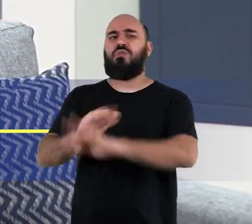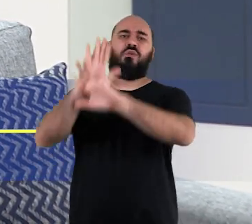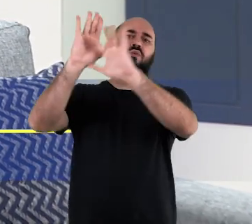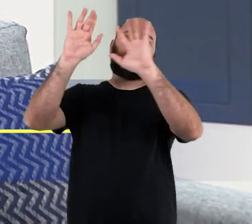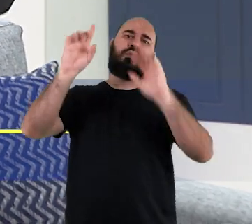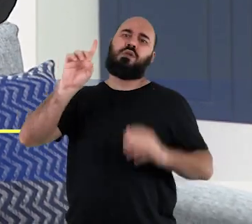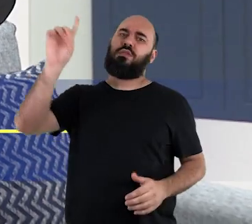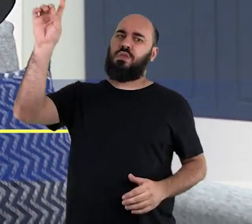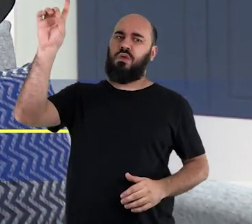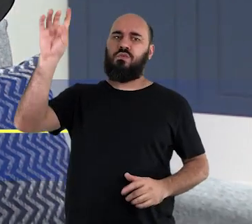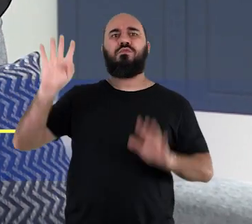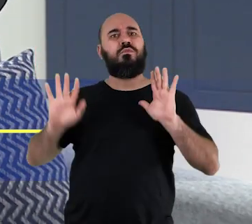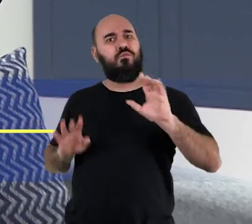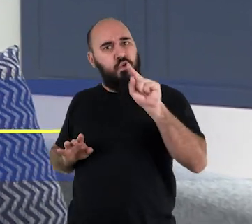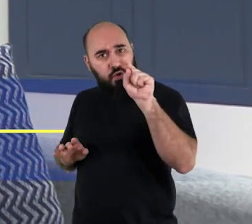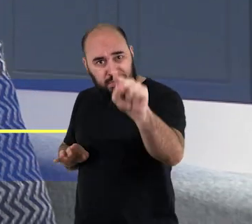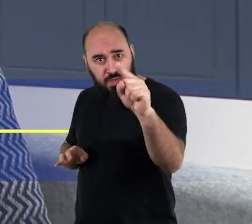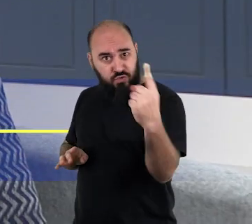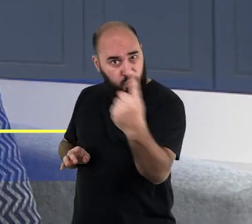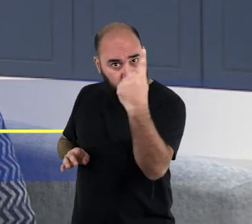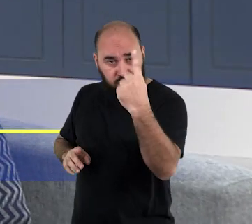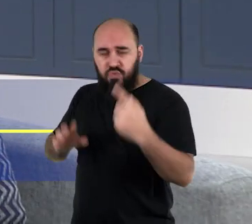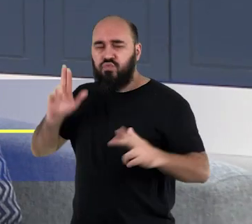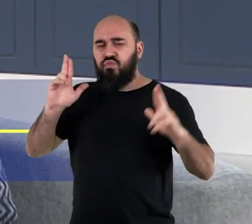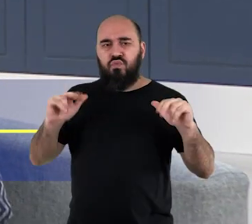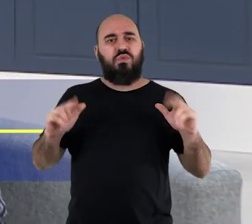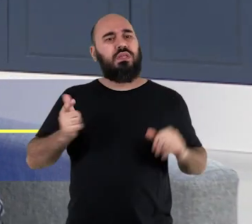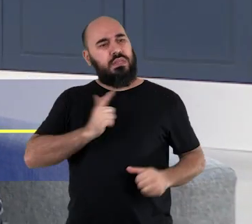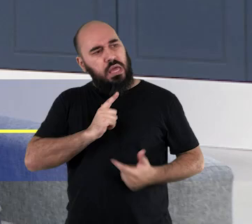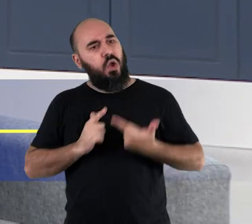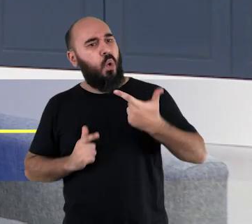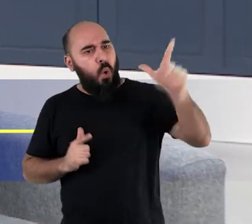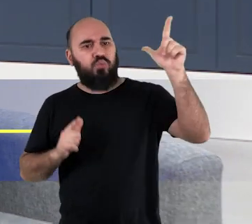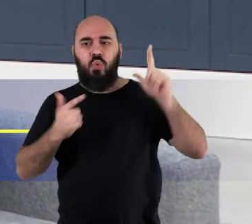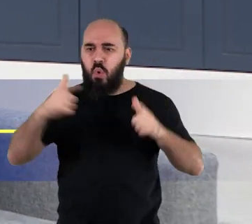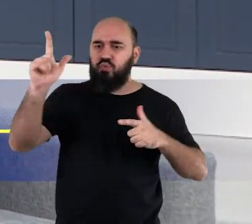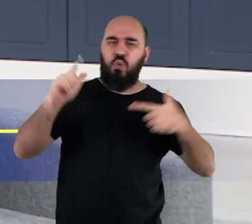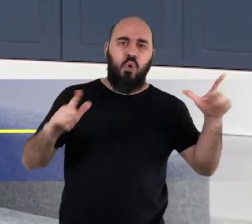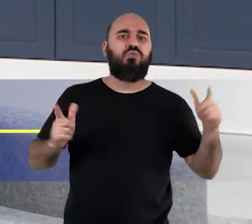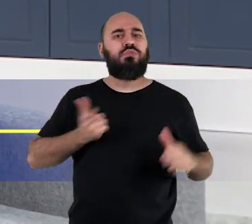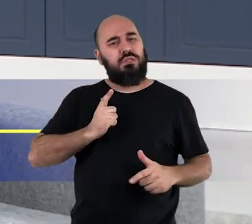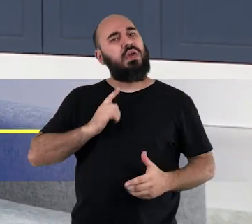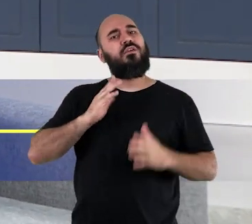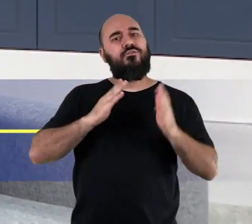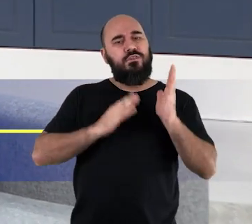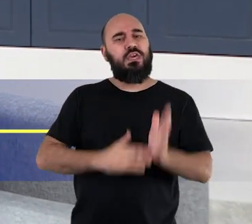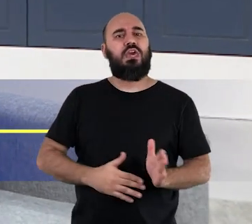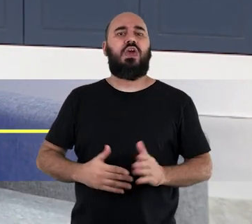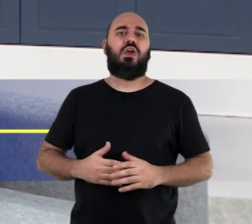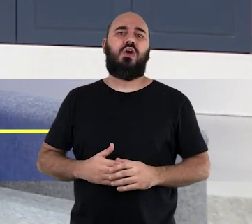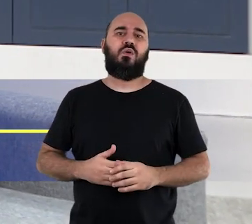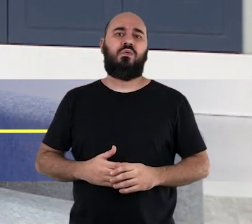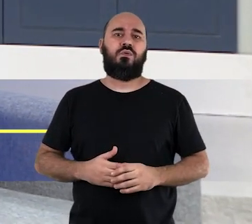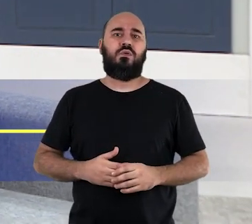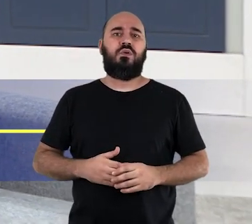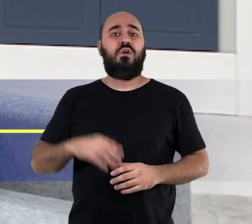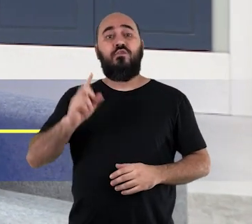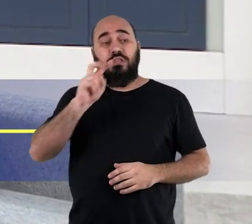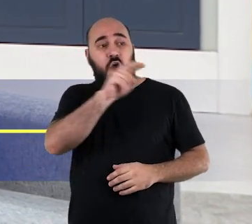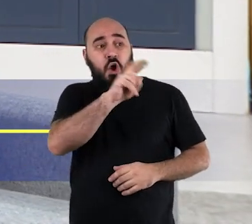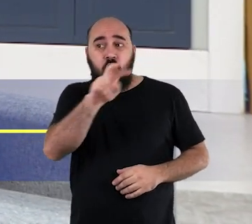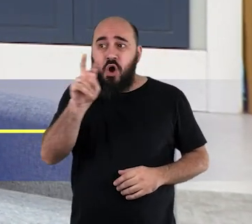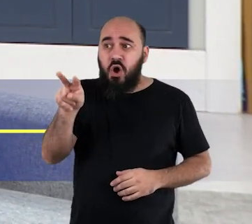tem outros que lhe são fiéis. Em vez de olhar para os que estão desanimados, abatidos e afastados de